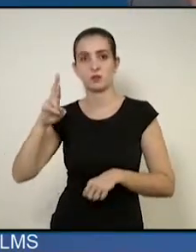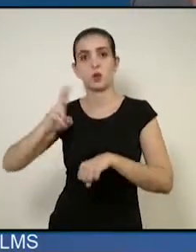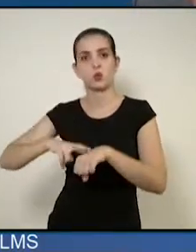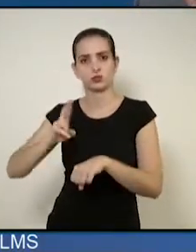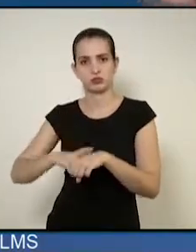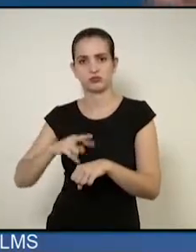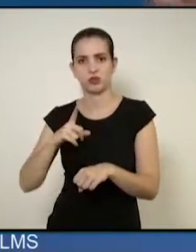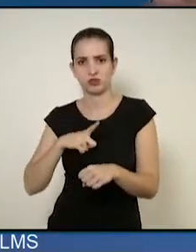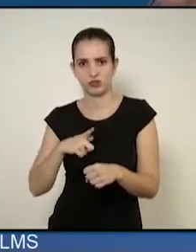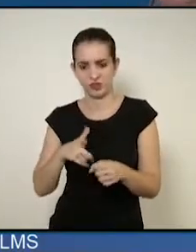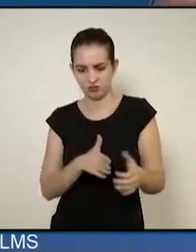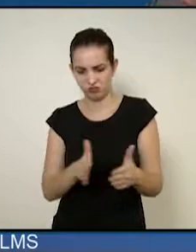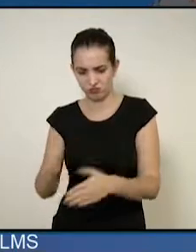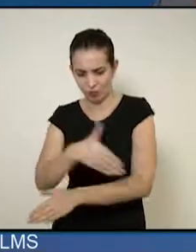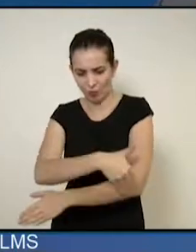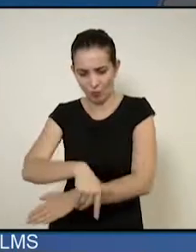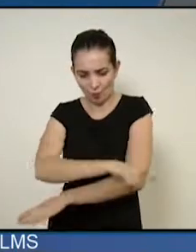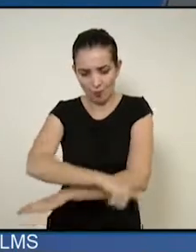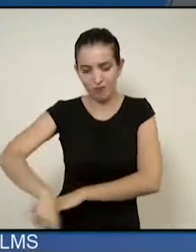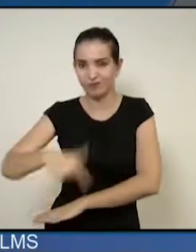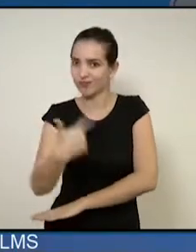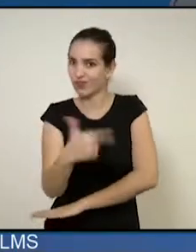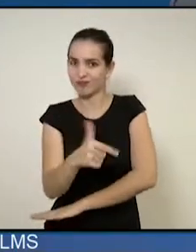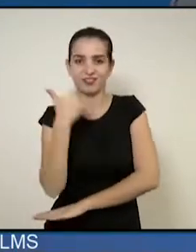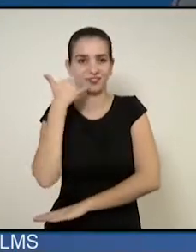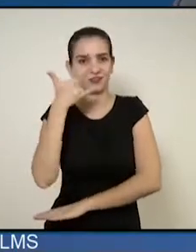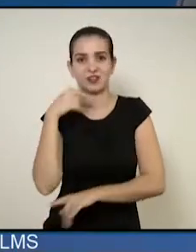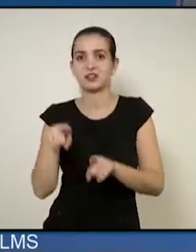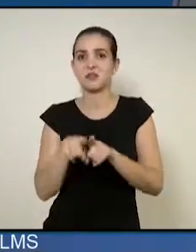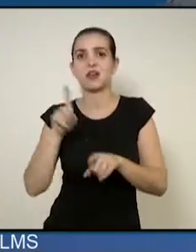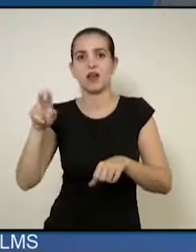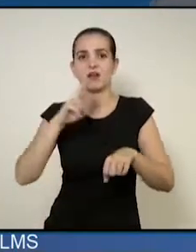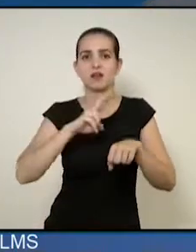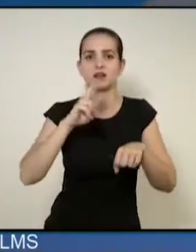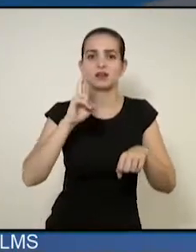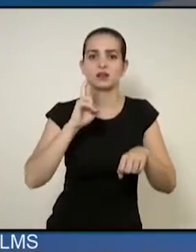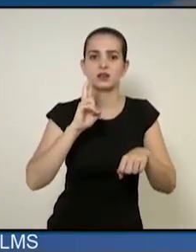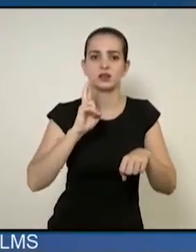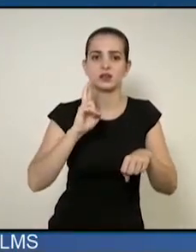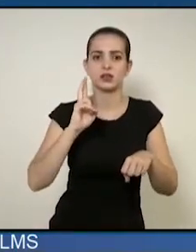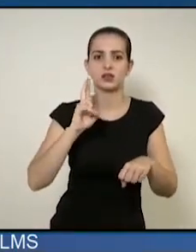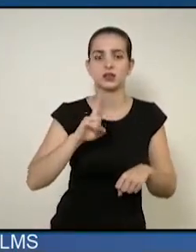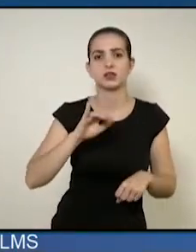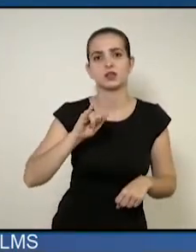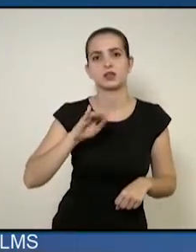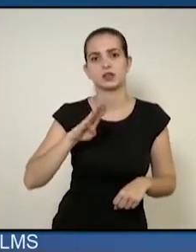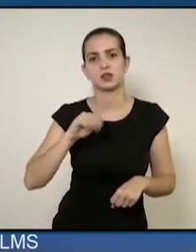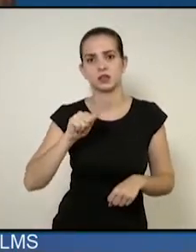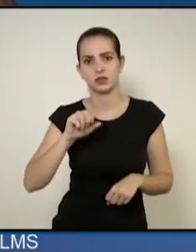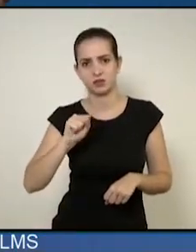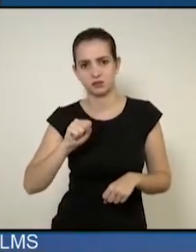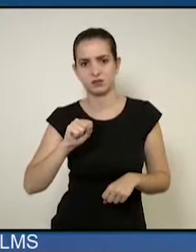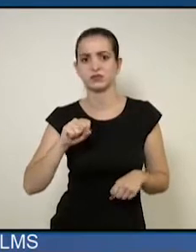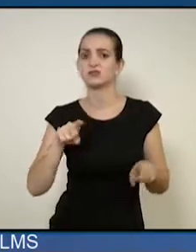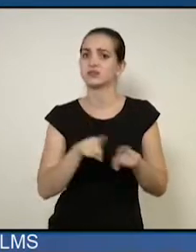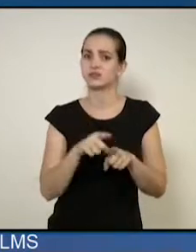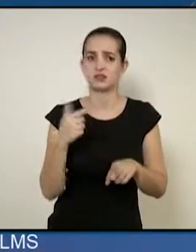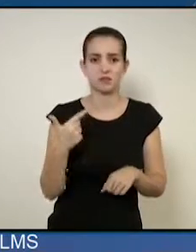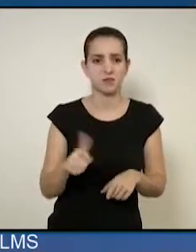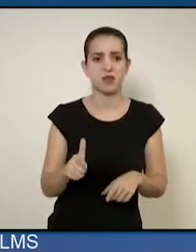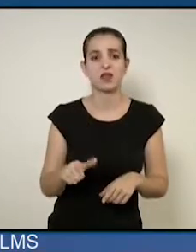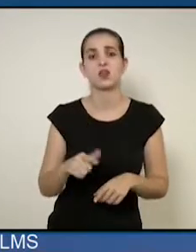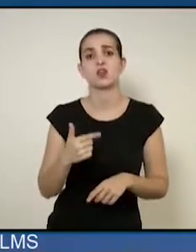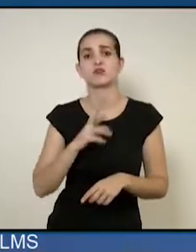um trecho que não pega celular. Para Riba do Rio Pardo também, para Cidrolândia também, para Ayanduí